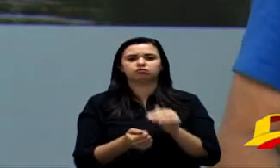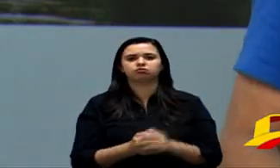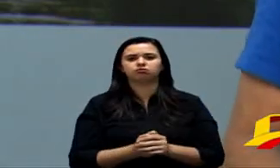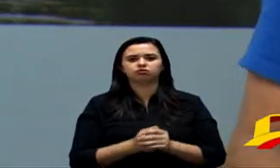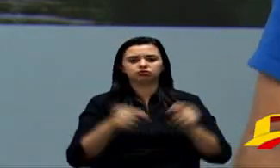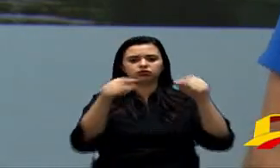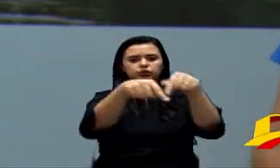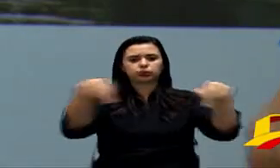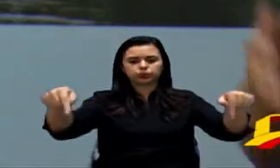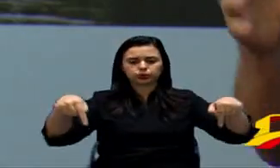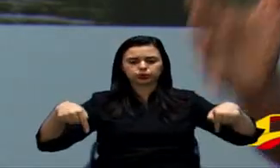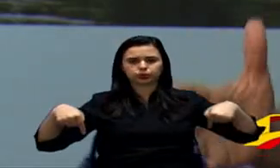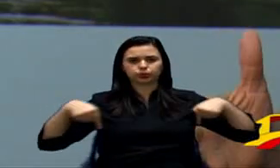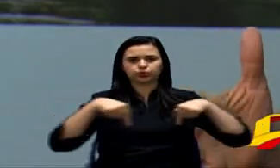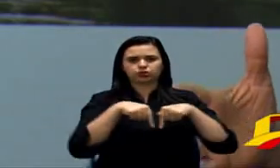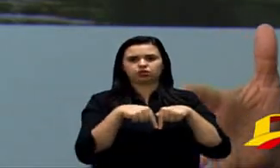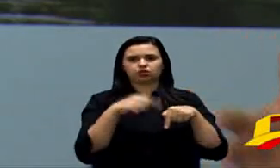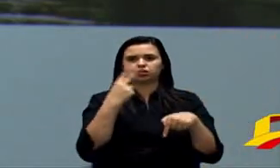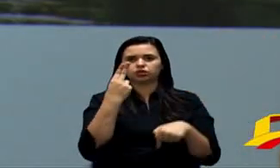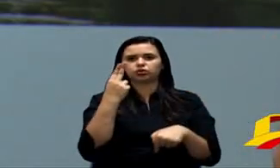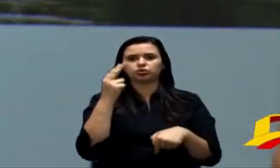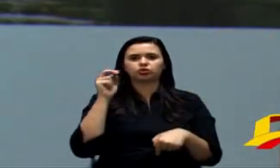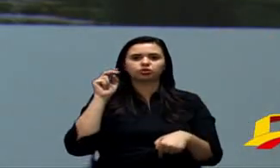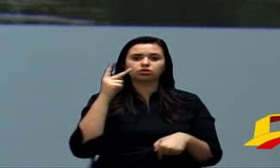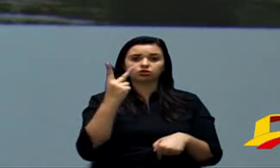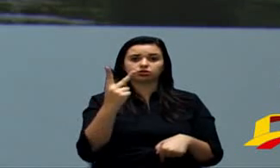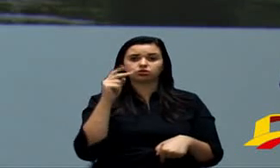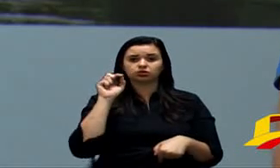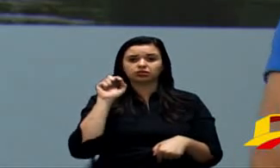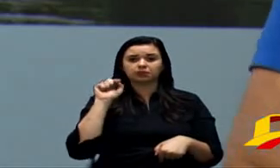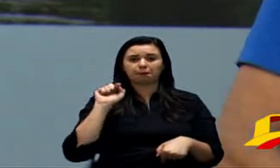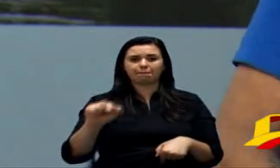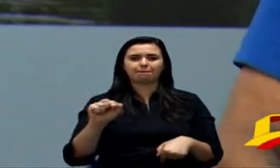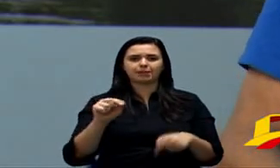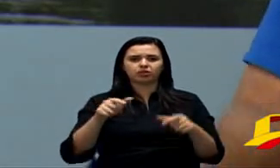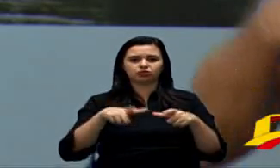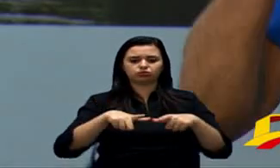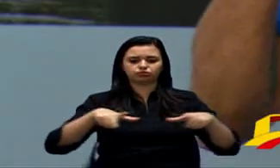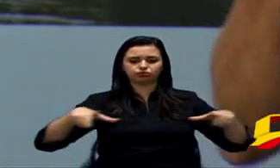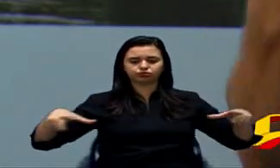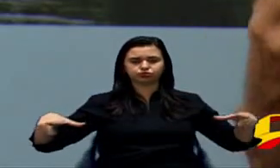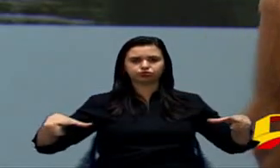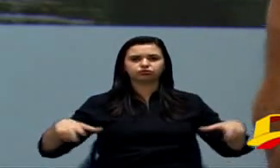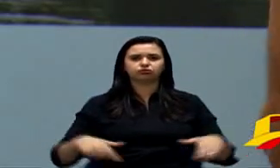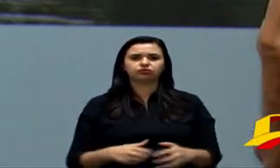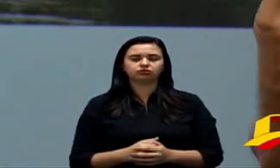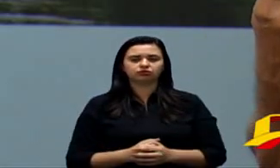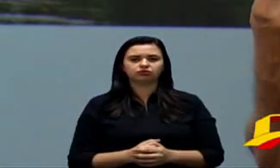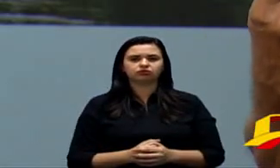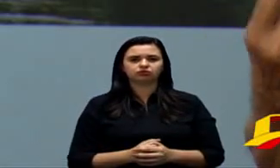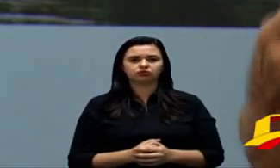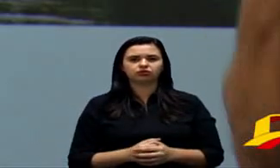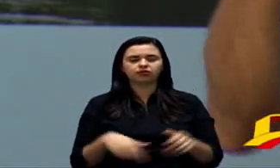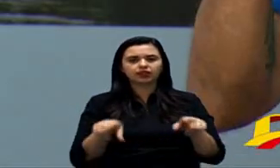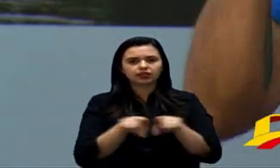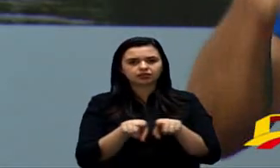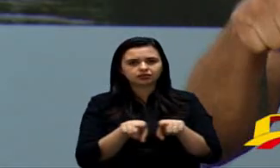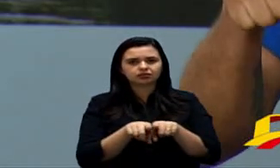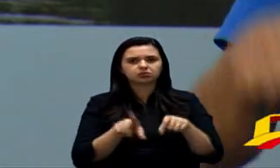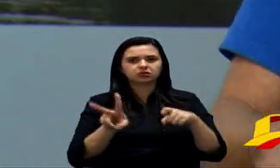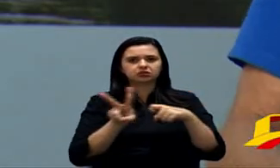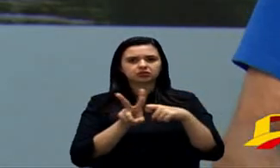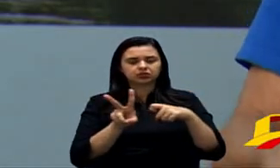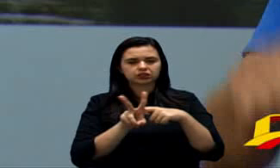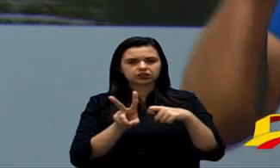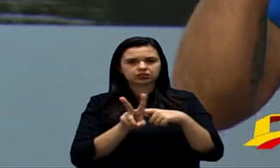metros do que no zoológico, com a Dolores, que foi uma chimpanzé que ficou com ele o tempo todo, por mais de um ano, e depois ele